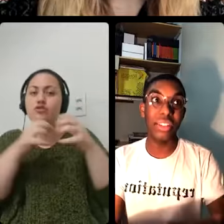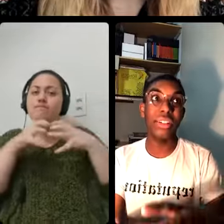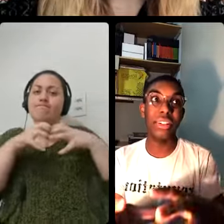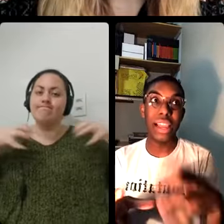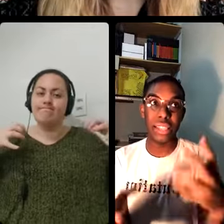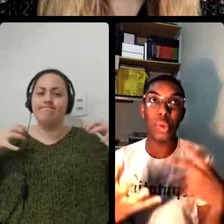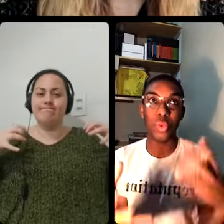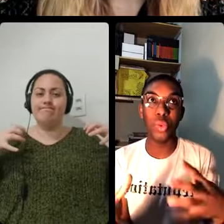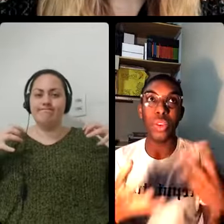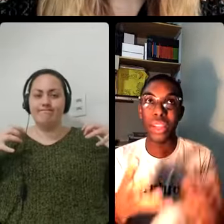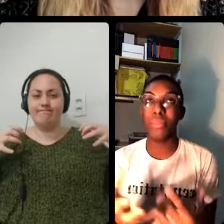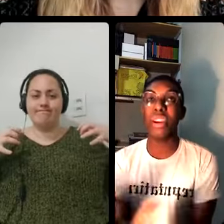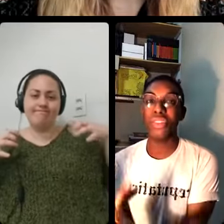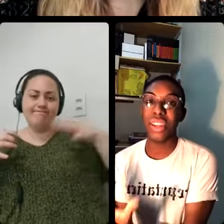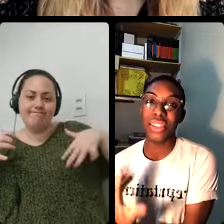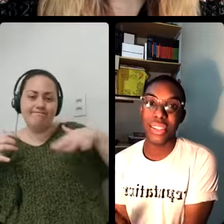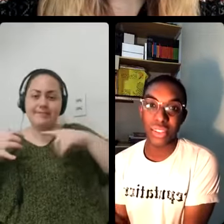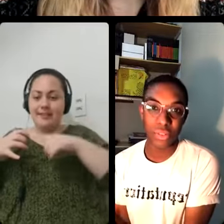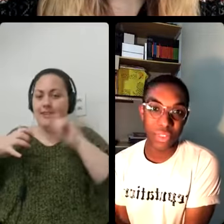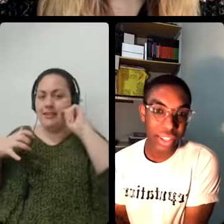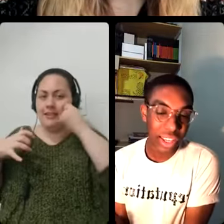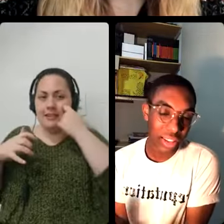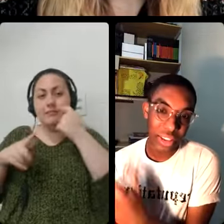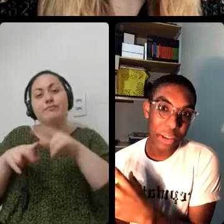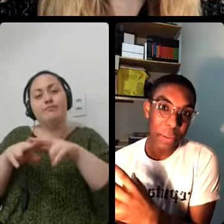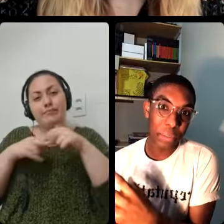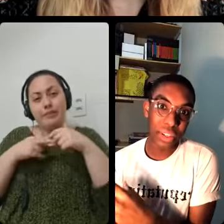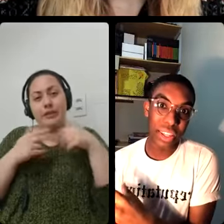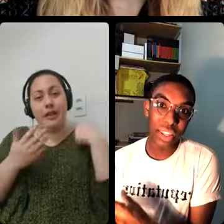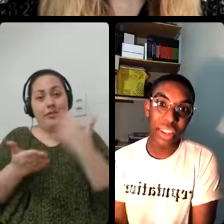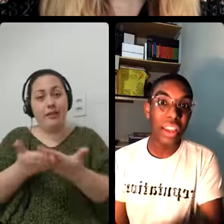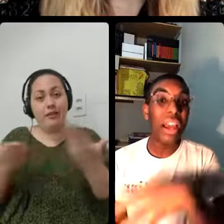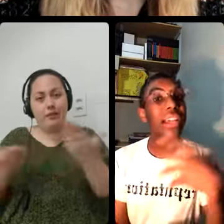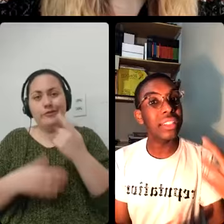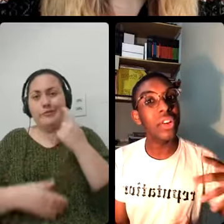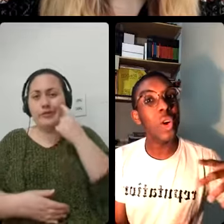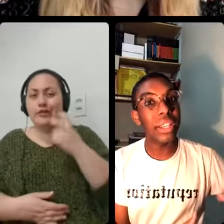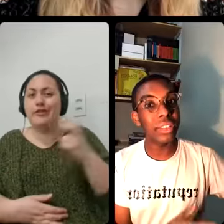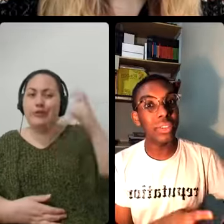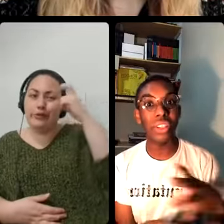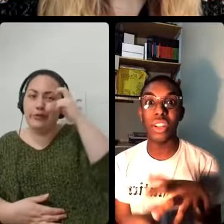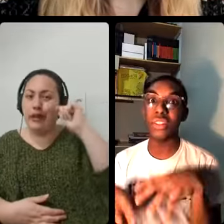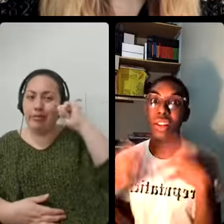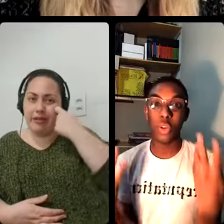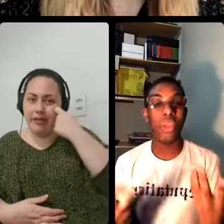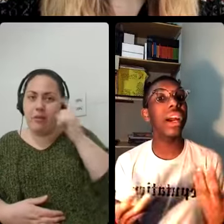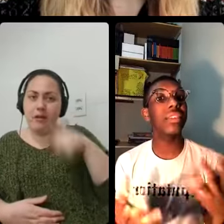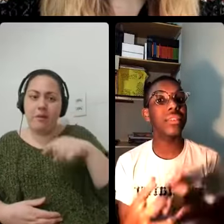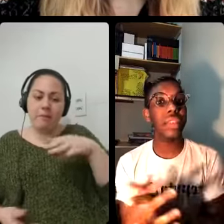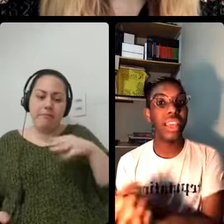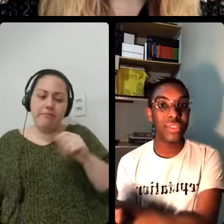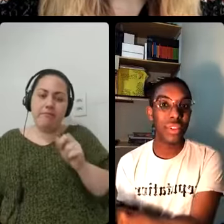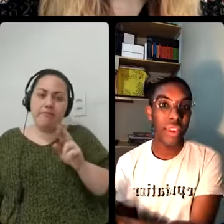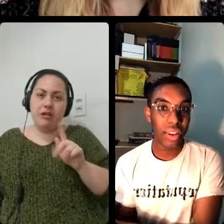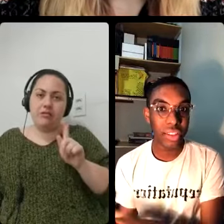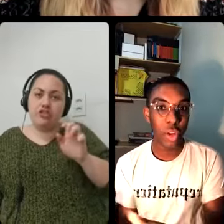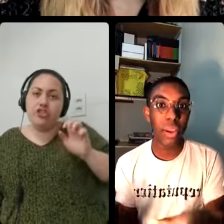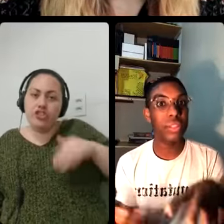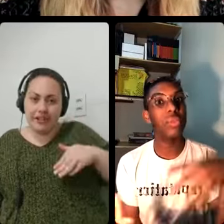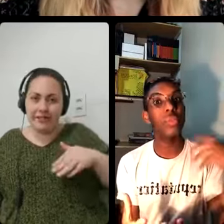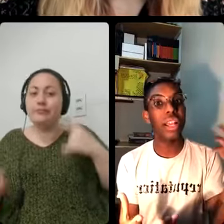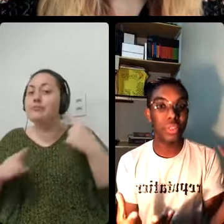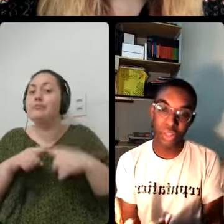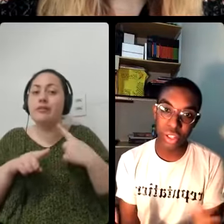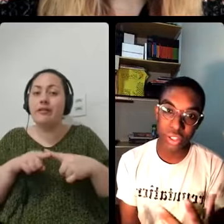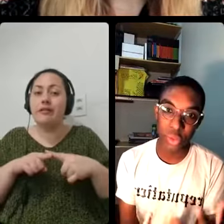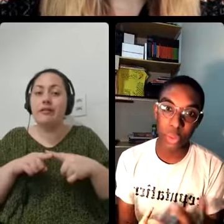né, essa cultura da marginalização vem daí. Porque assim começam os grandes aglomerados, né? As favelas